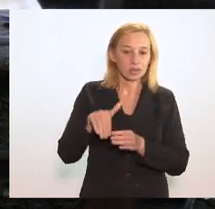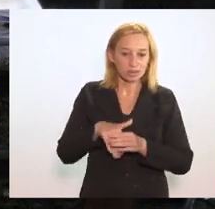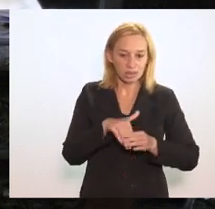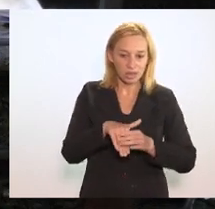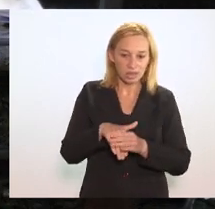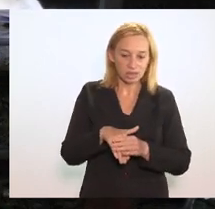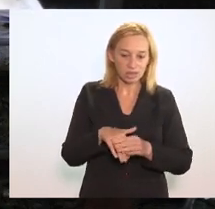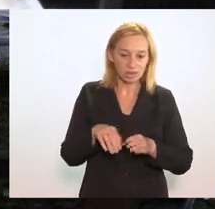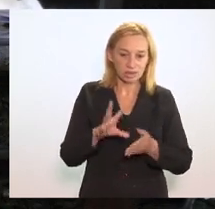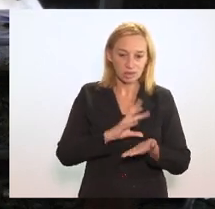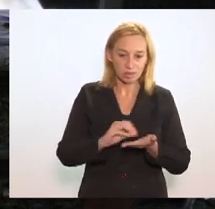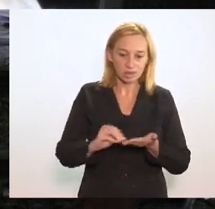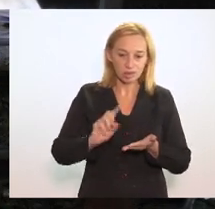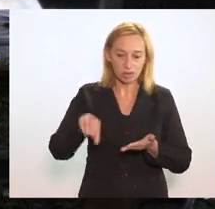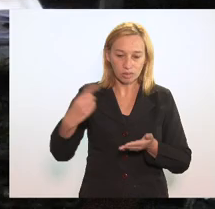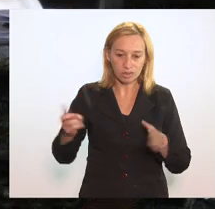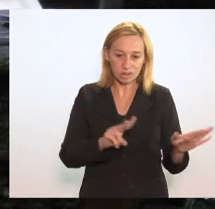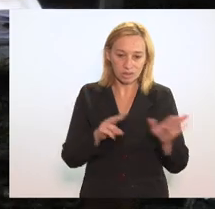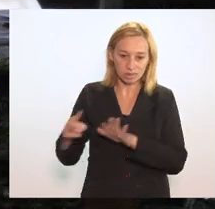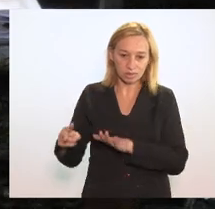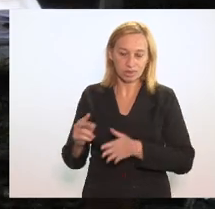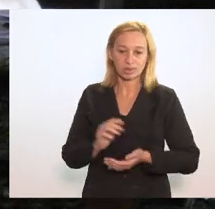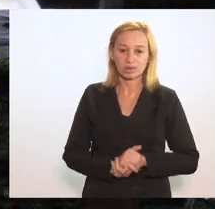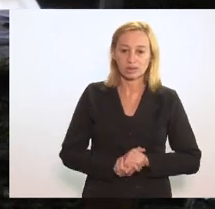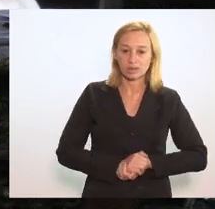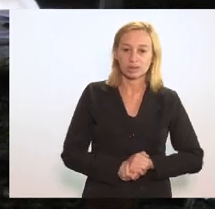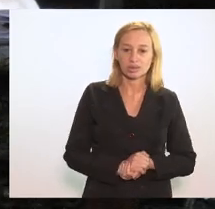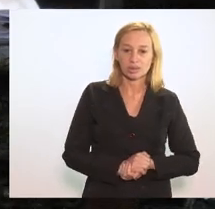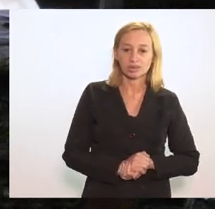na pauta na próxima semana. A gente tem autorização do